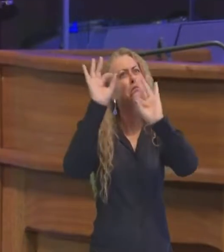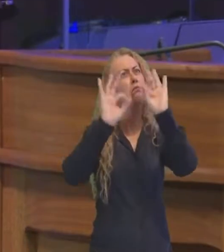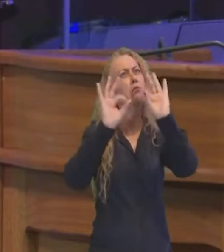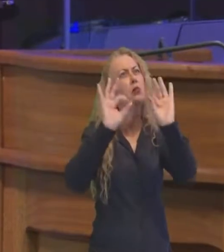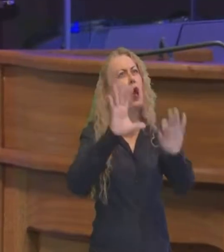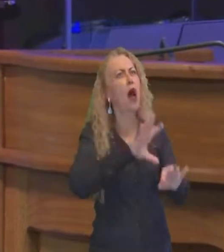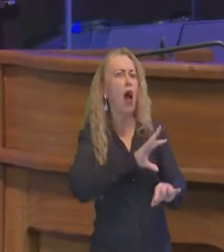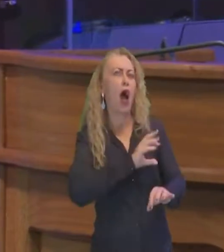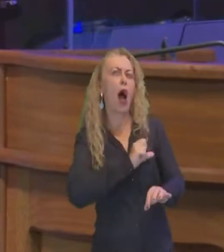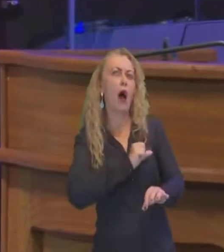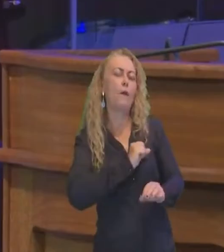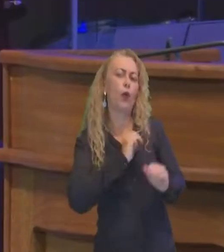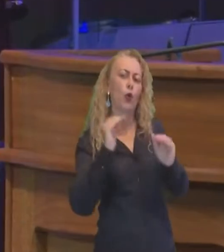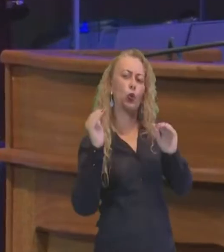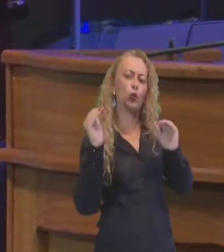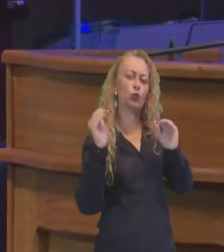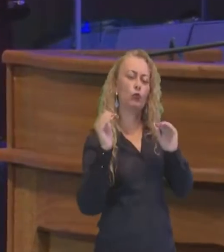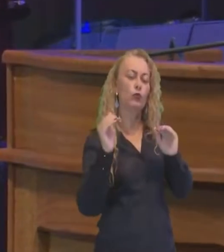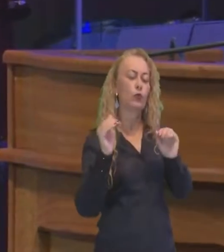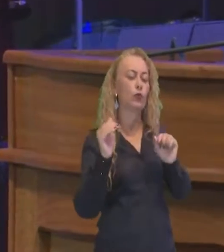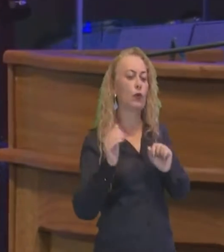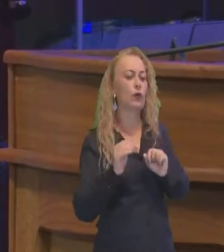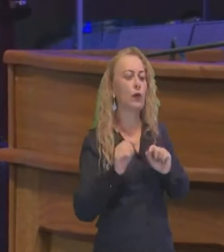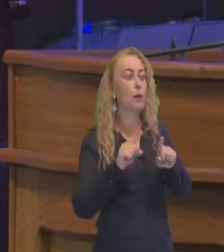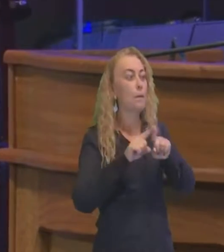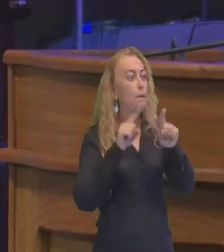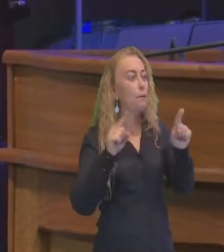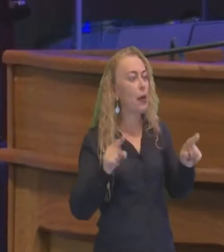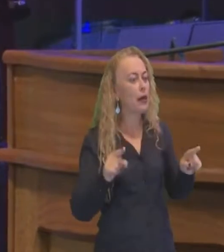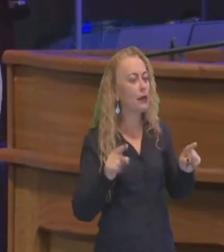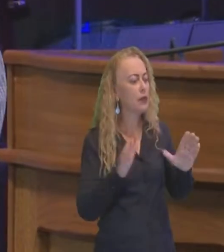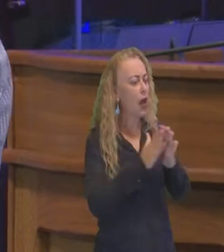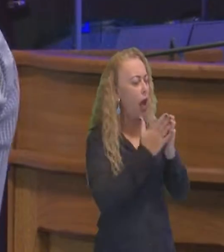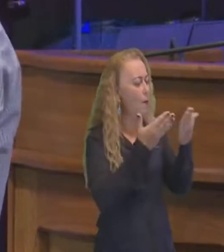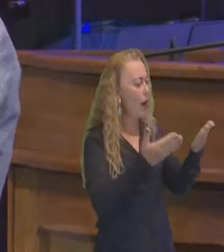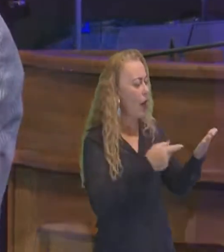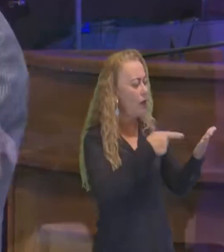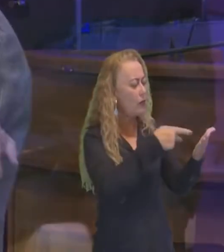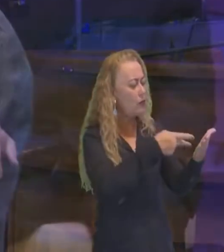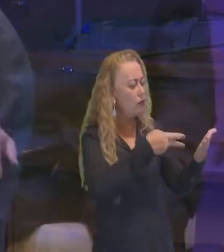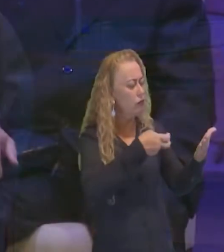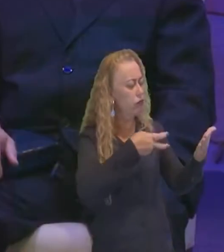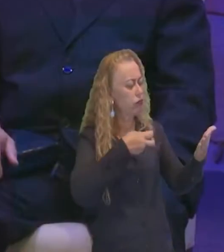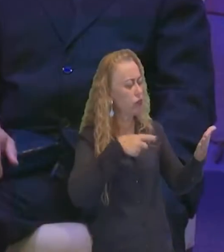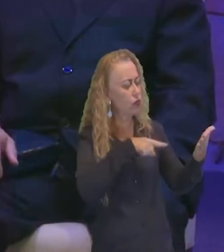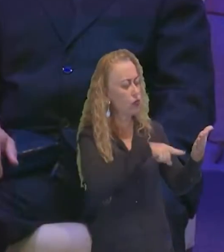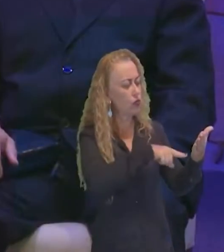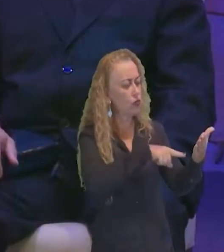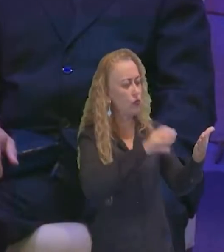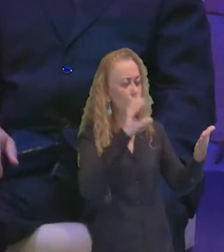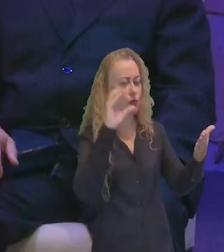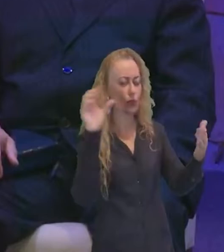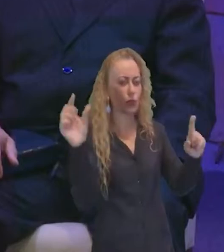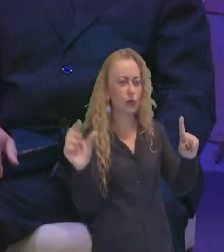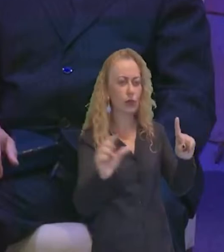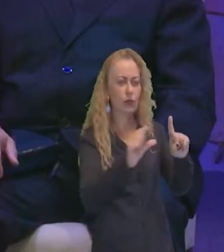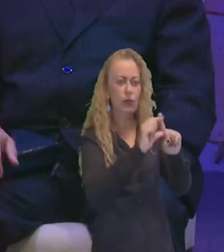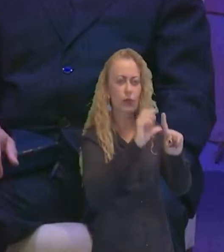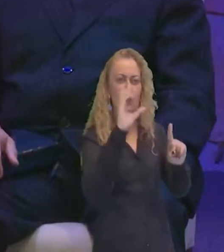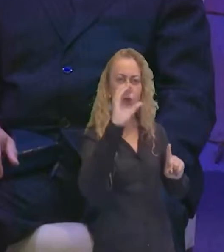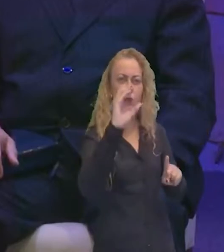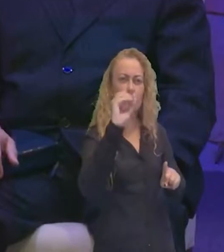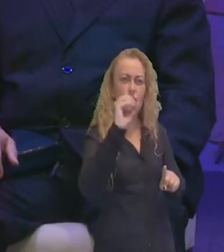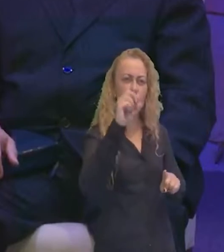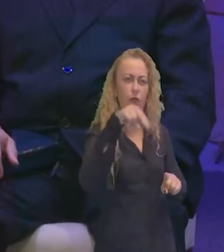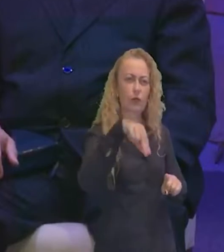platônico. O hebreu não. Tanto que a palavra conhecer na Bíblia, a palavra conhecer